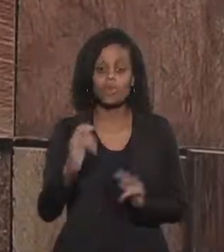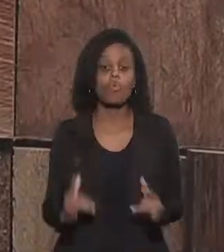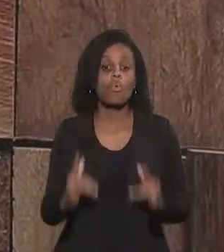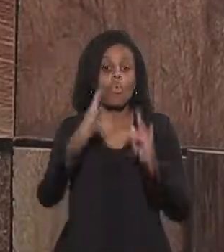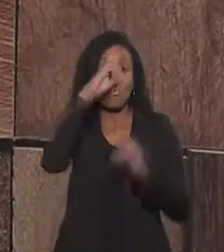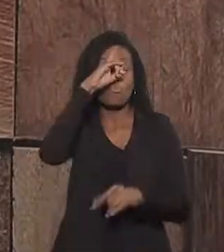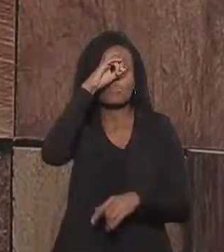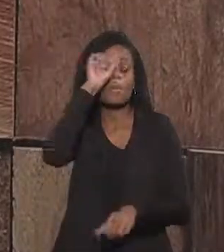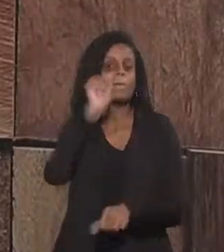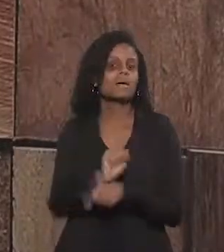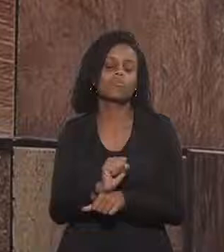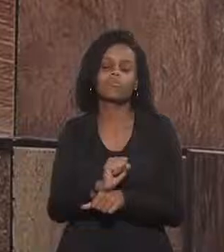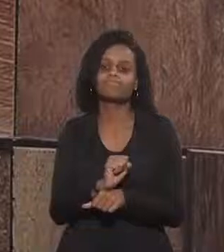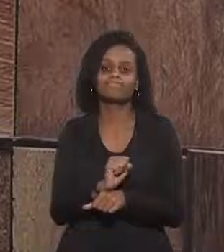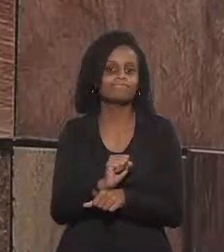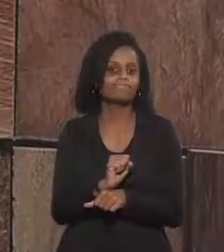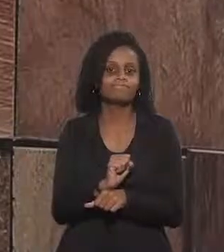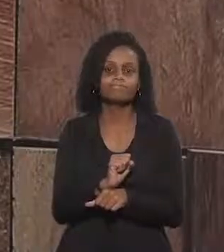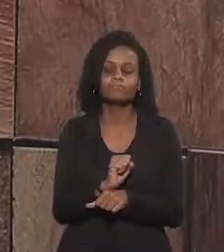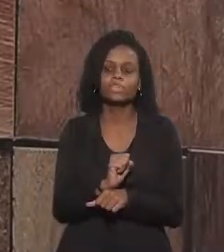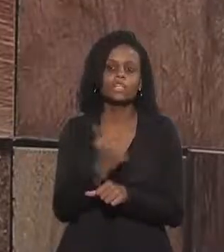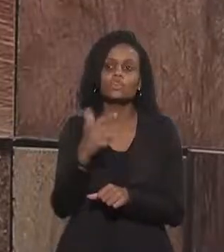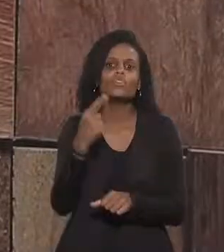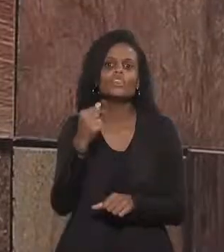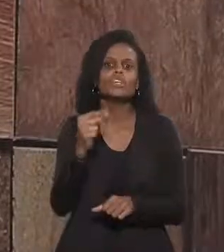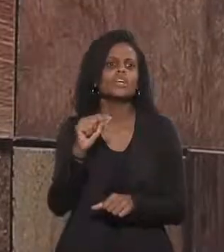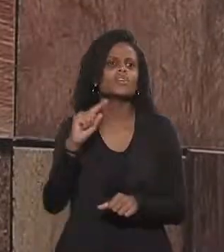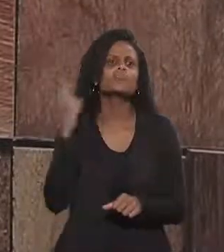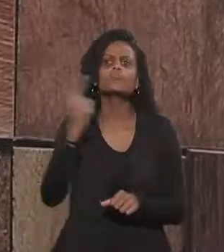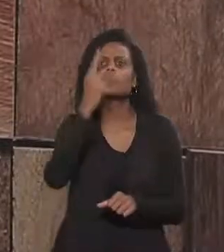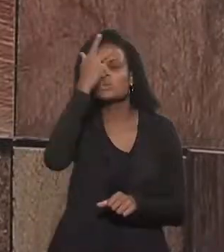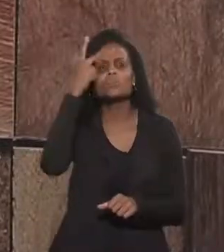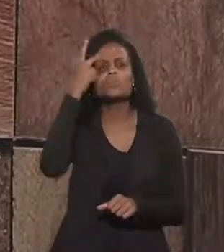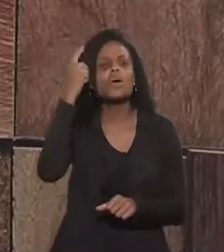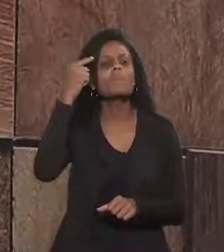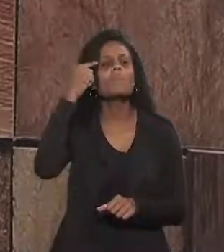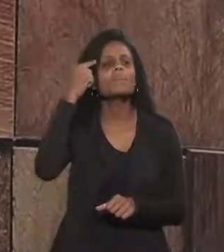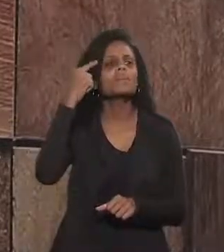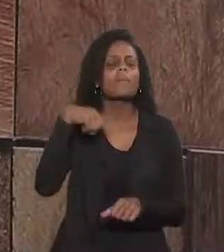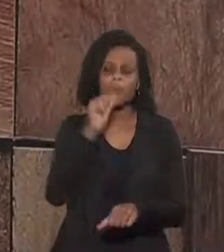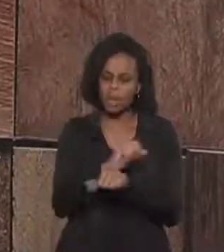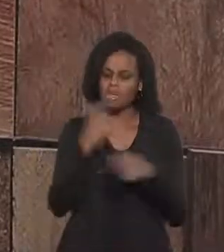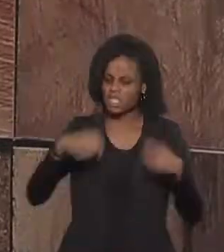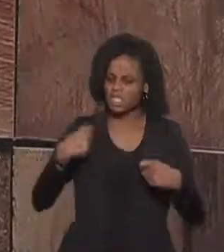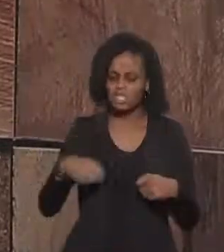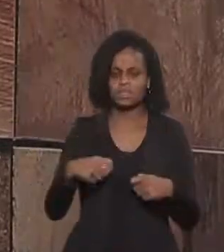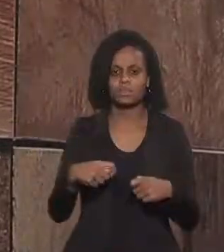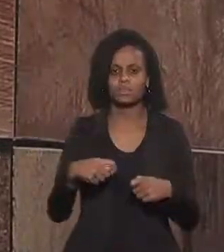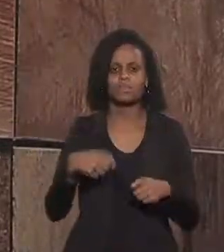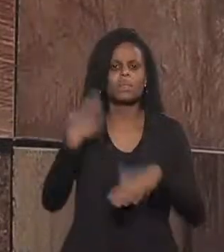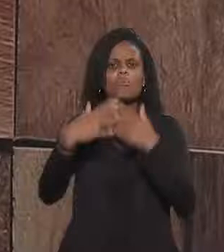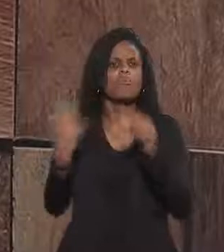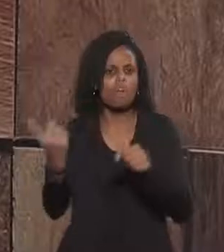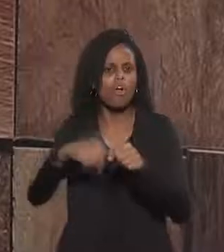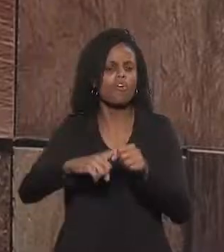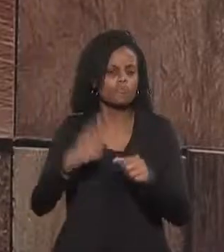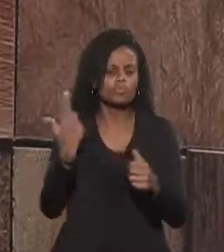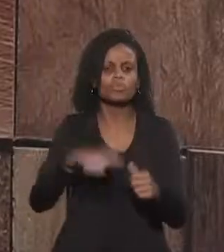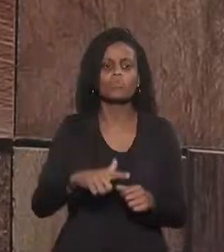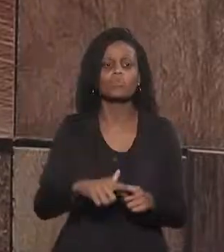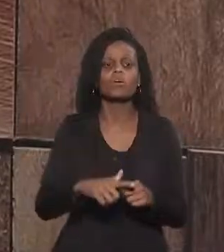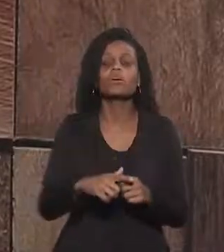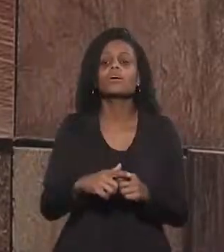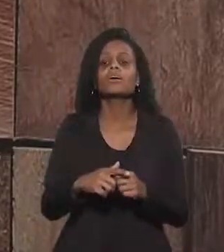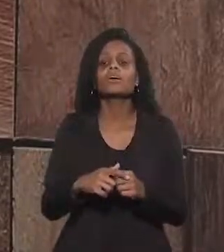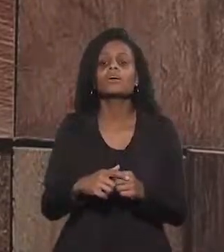2011, o hospital parou. Sem um tostão, e todo mundo achava que tinha que parar mesmo, que um dia eu ia recomeçar. Mas quando você vê os